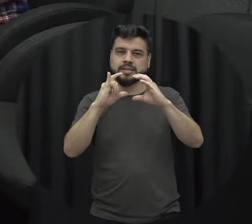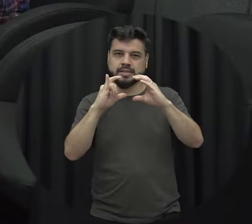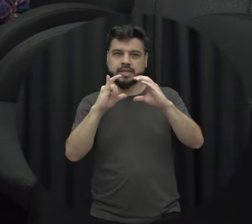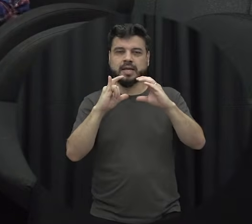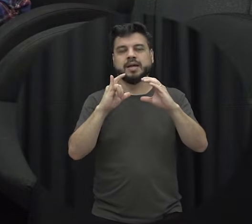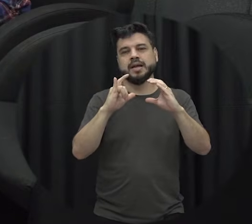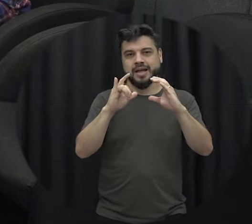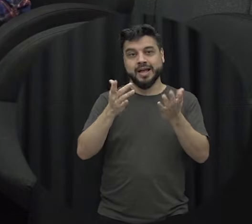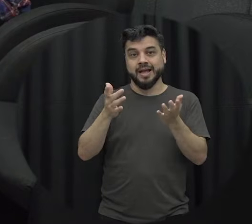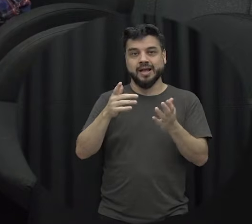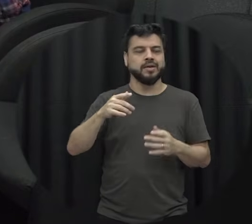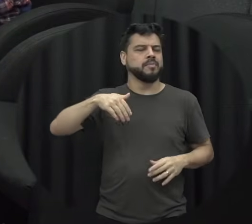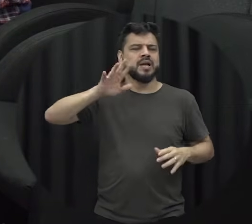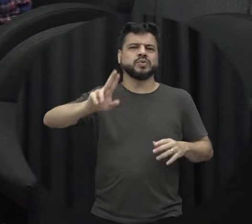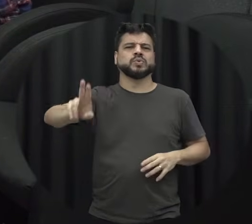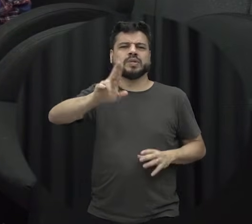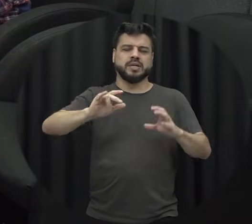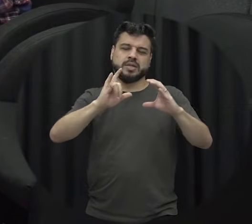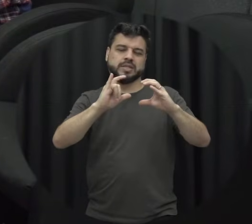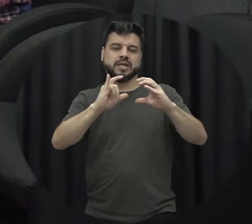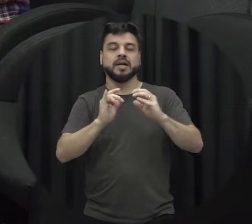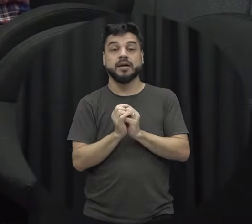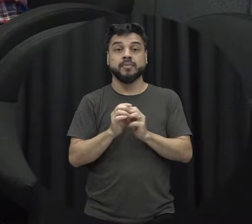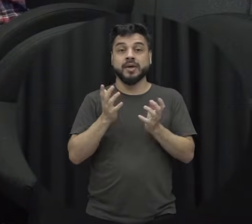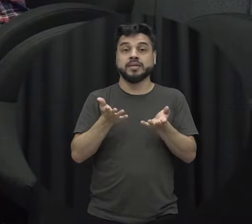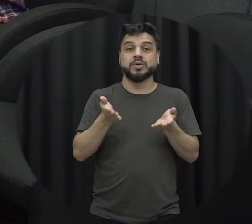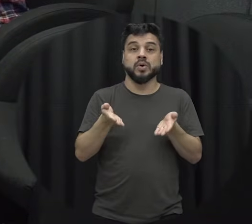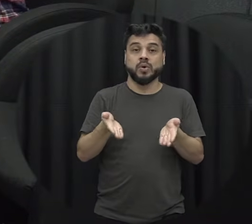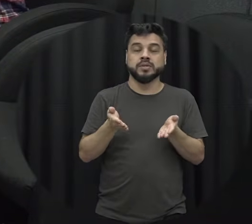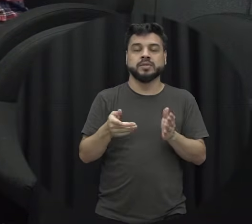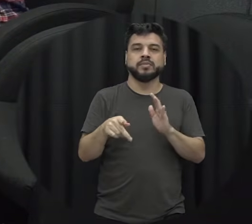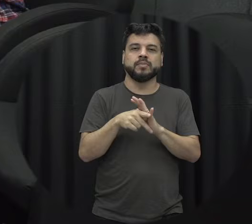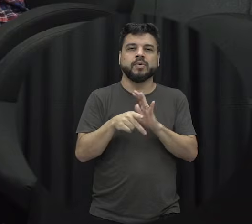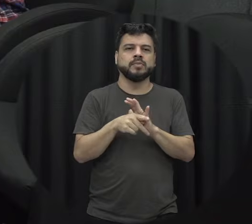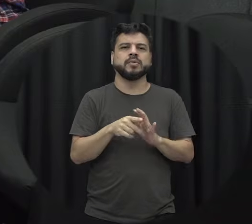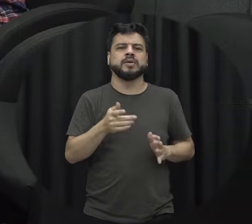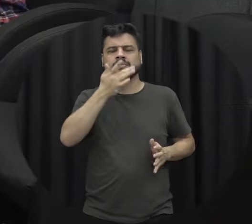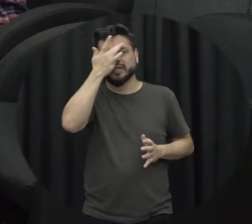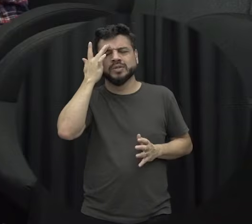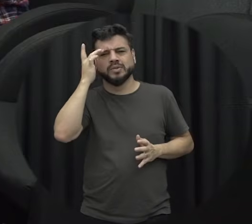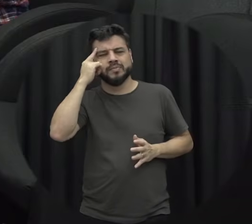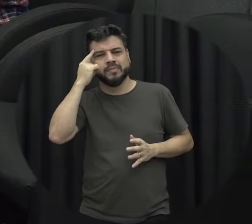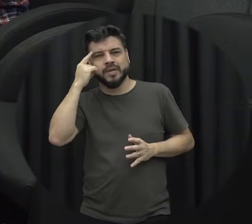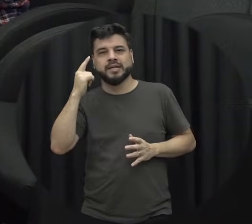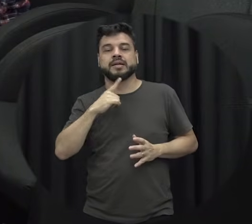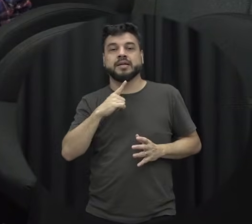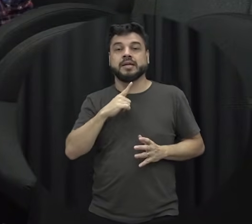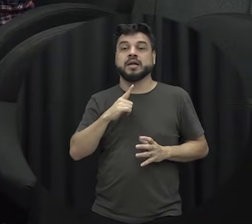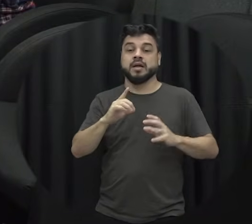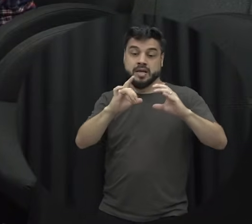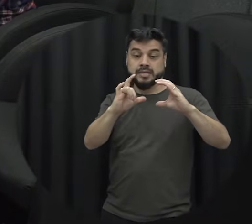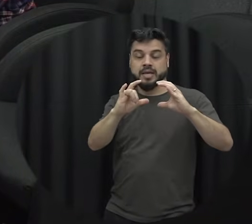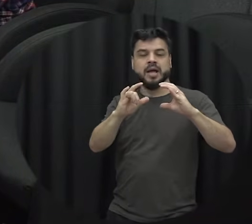que virou febre, e agora uma coisa que que fica legal no Instagram é o instagramável, né? Quer dizer,